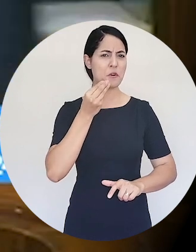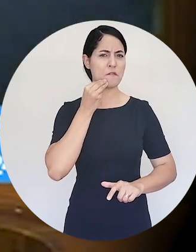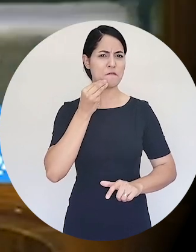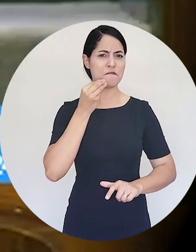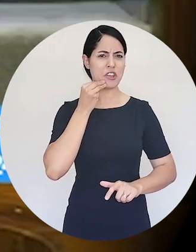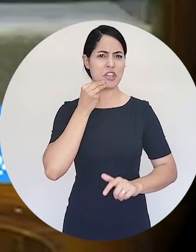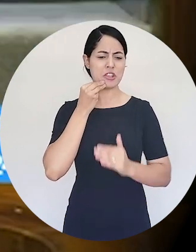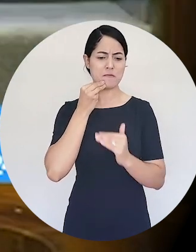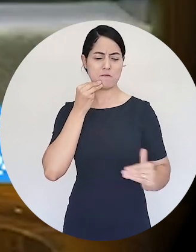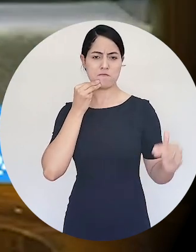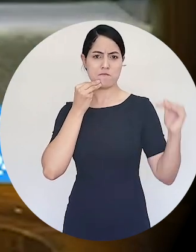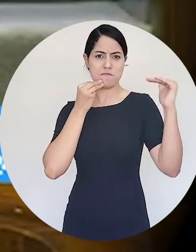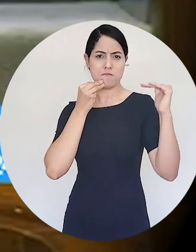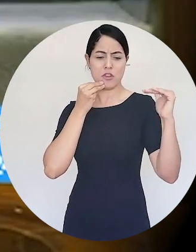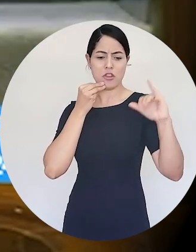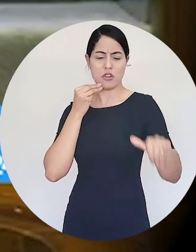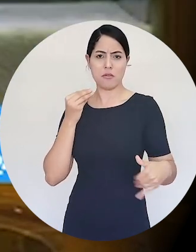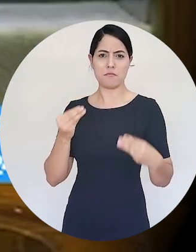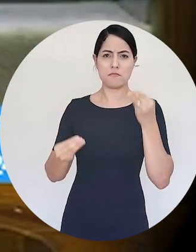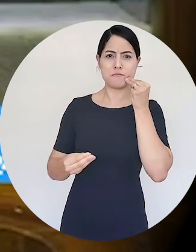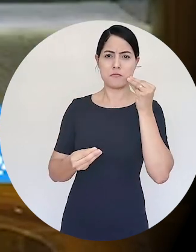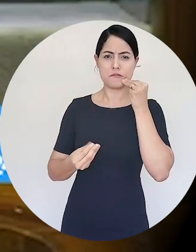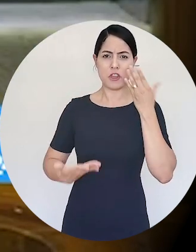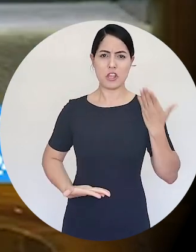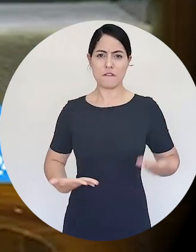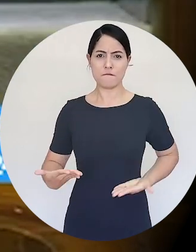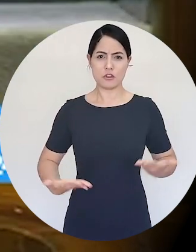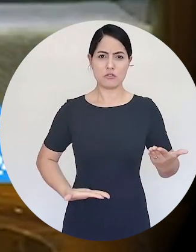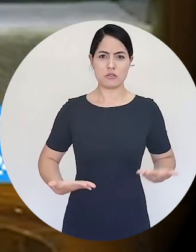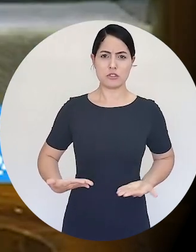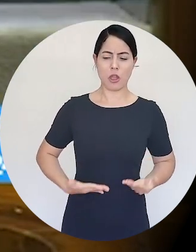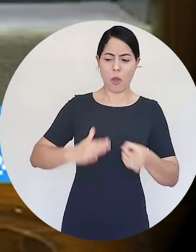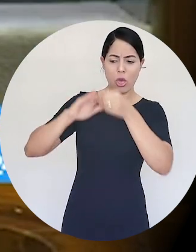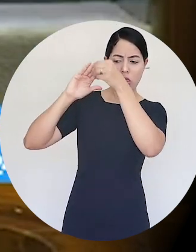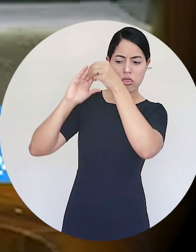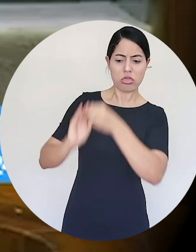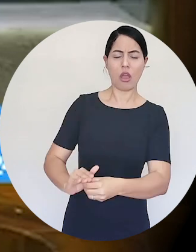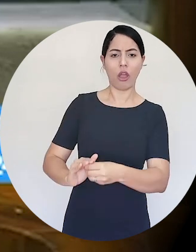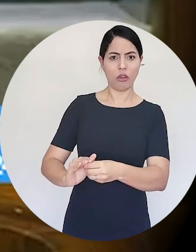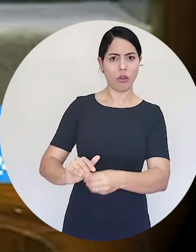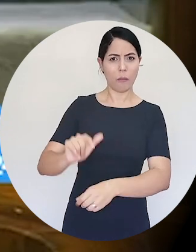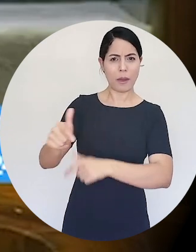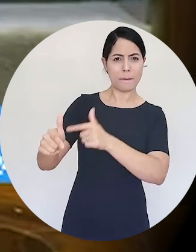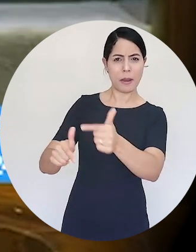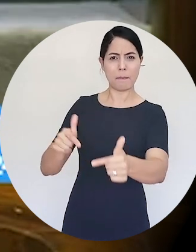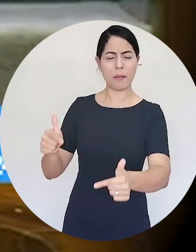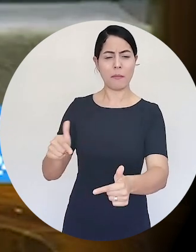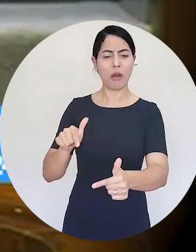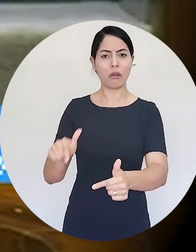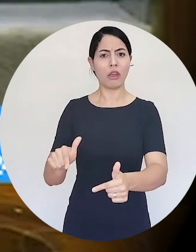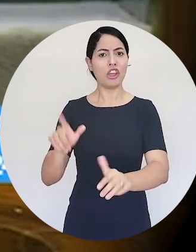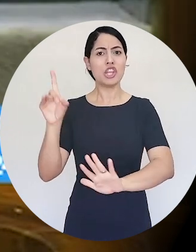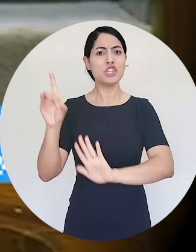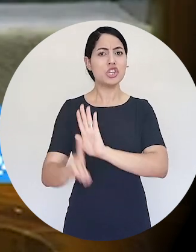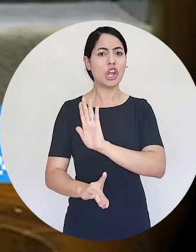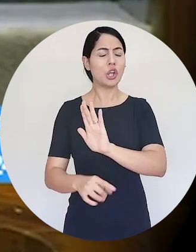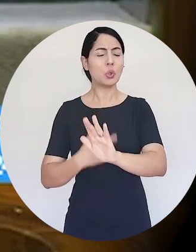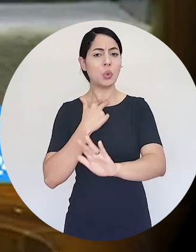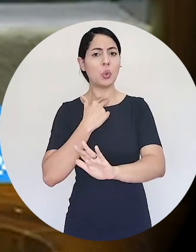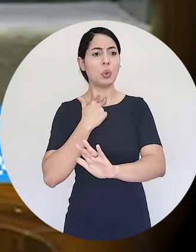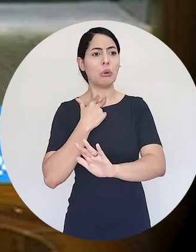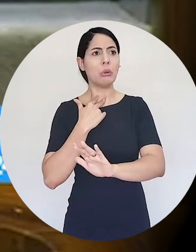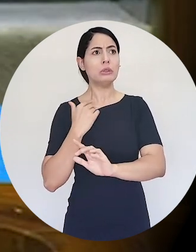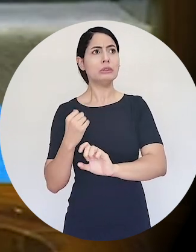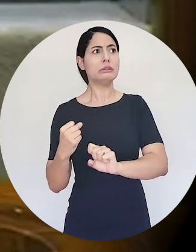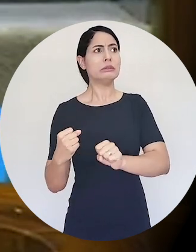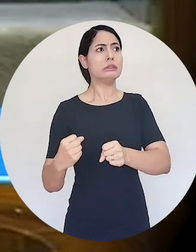poderes e das prerrogativas do cargo para esmagar aqueles que não têm condições de exercer os